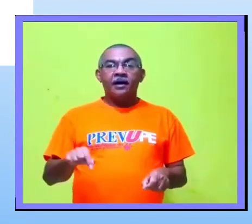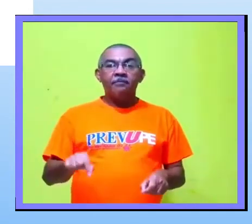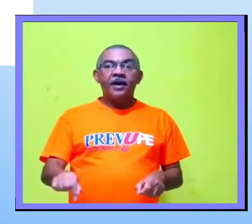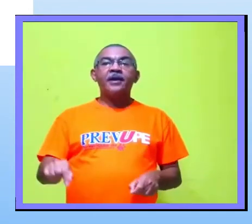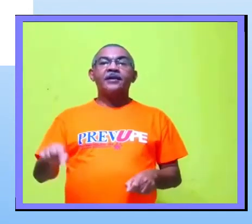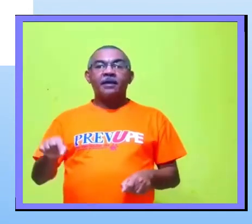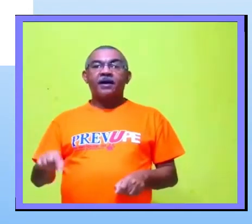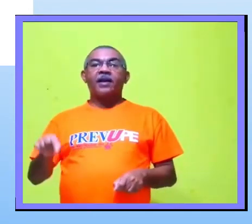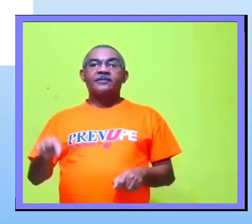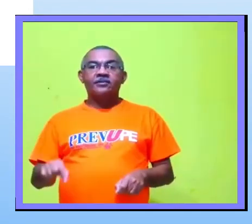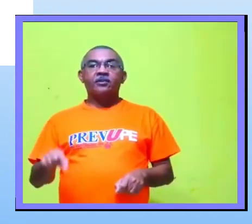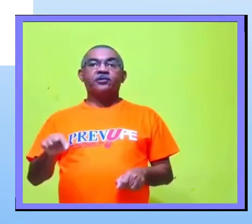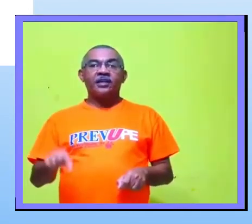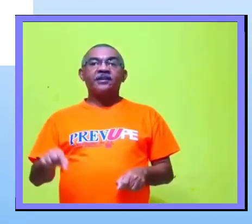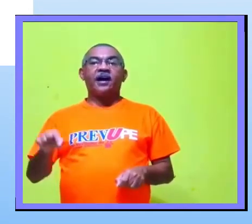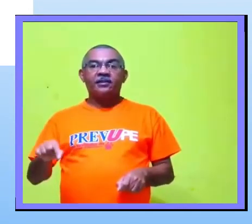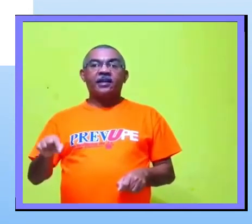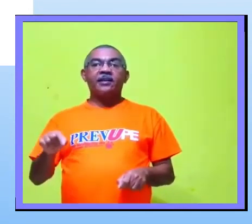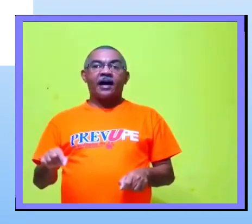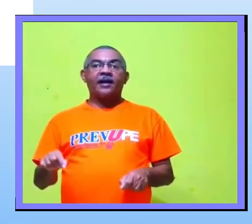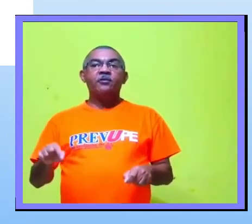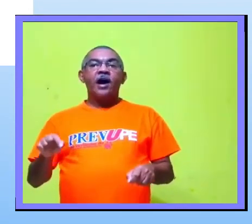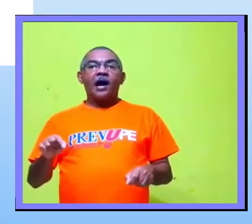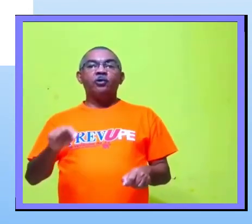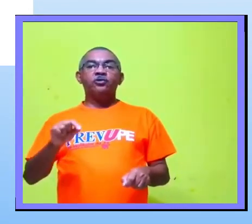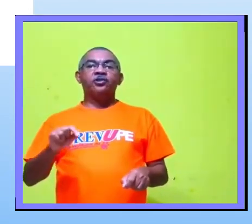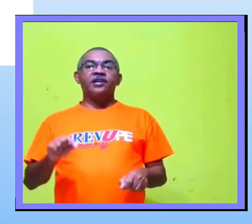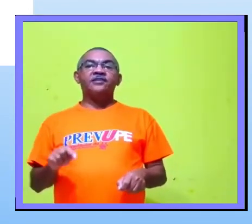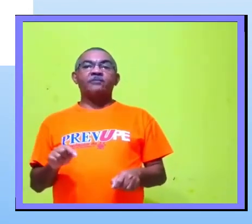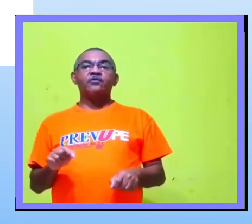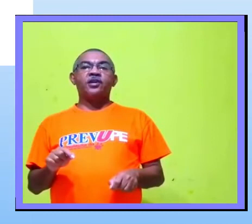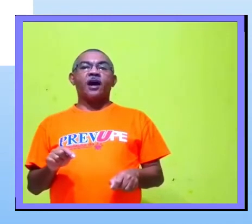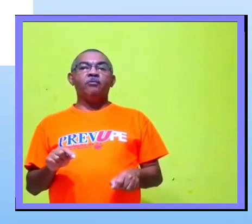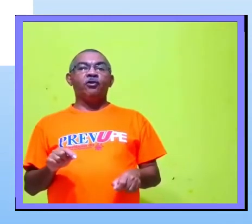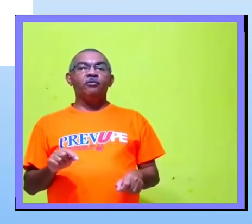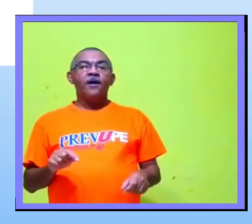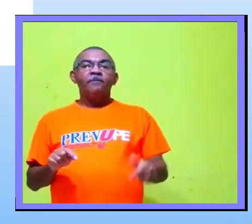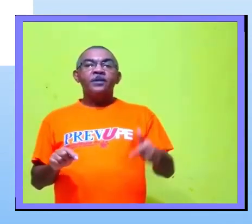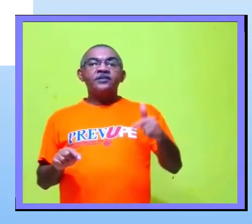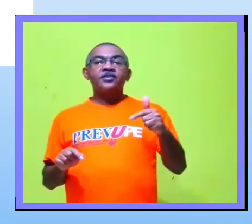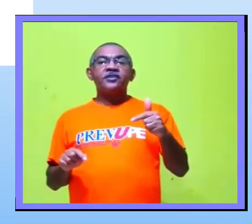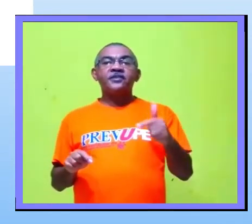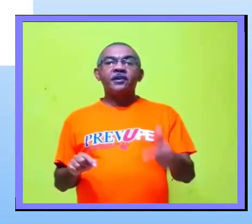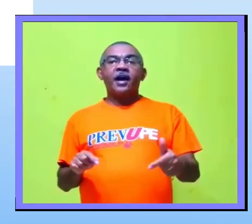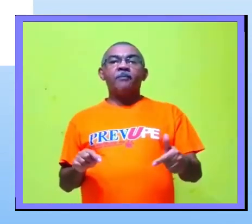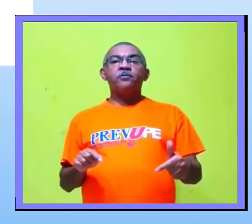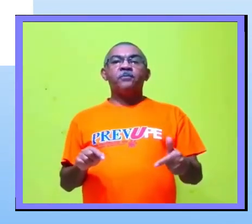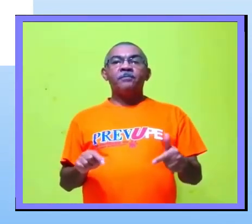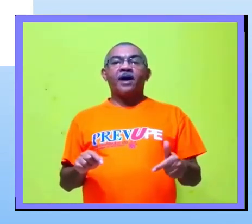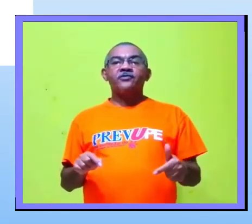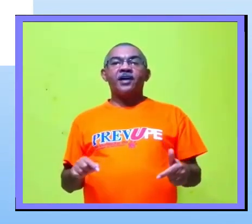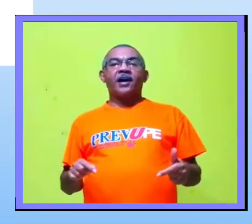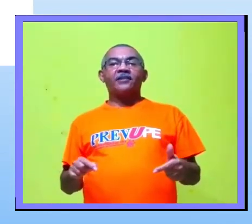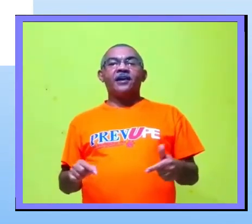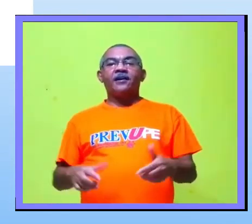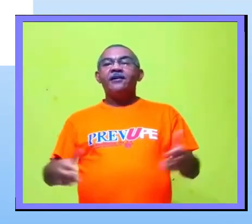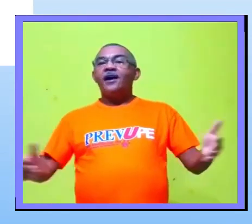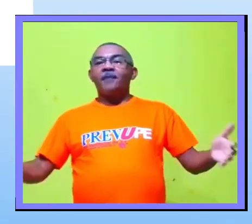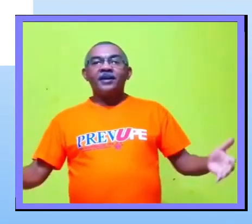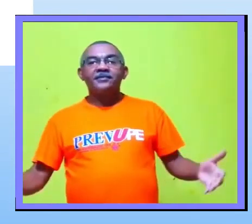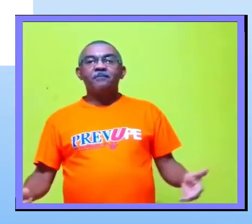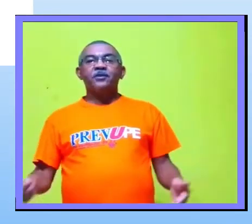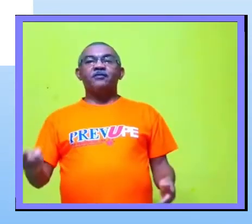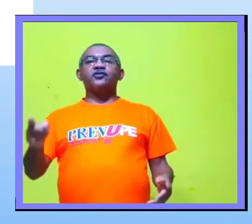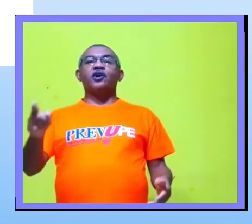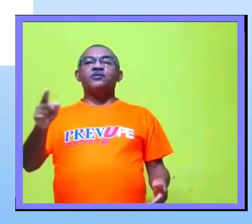terciário? Também recebe a classificação de terciário, ele está ligado a outros 3 átomos de carbono. Existem 5 carbonos primários na cadeia?